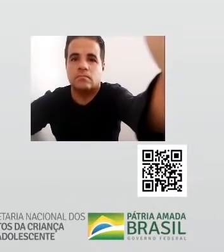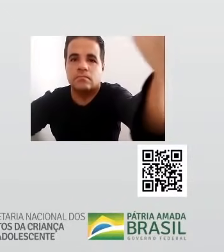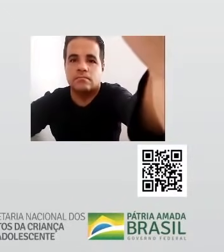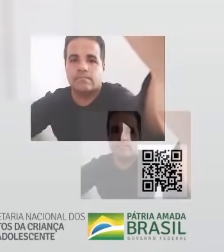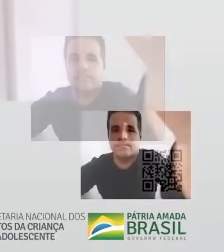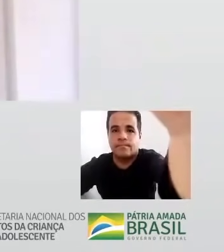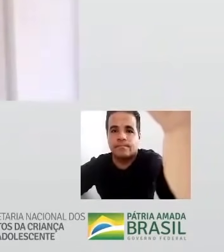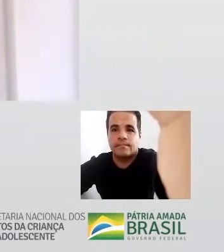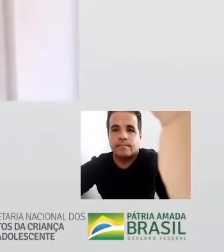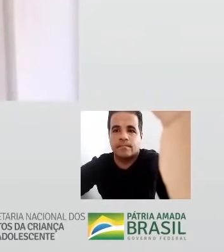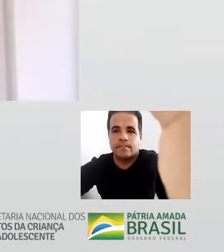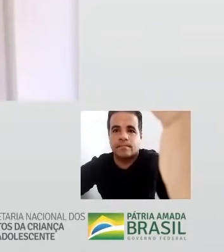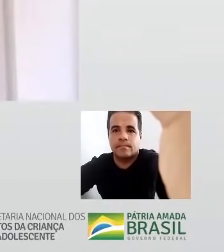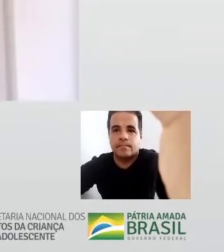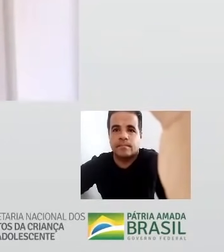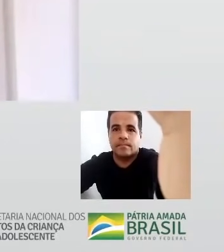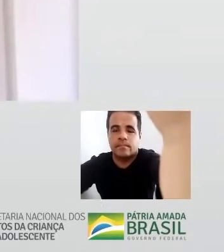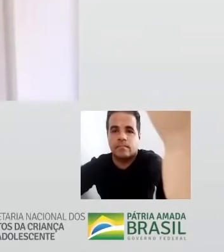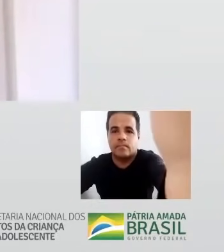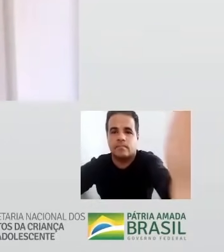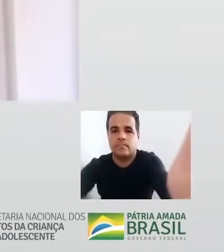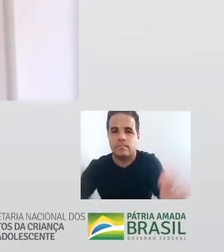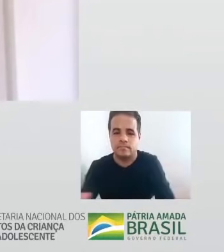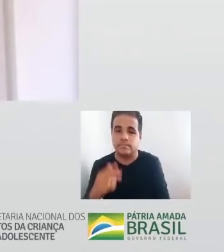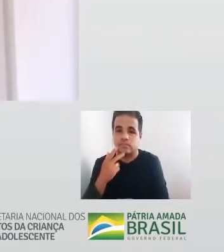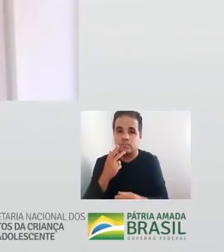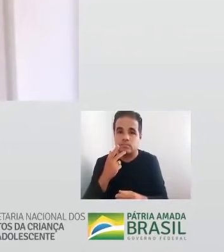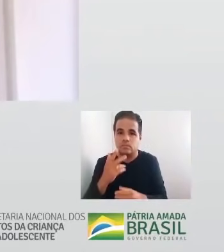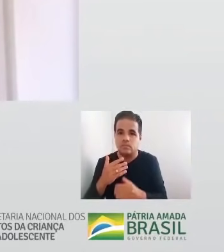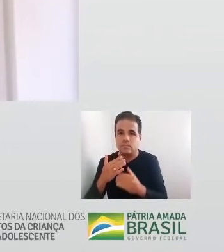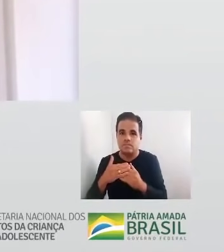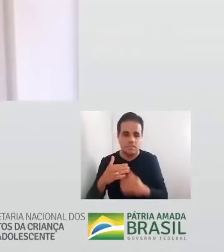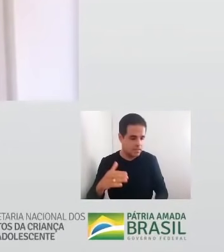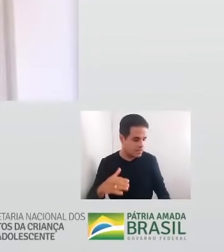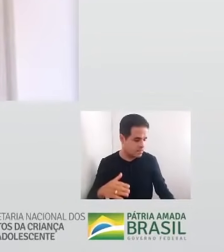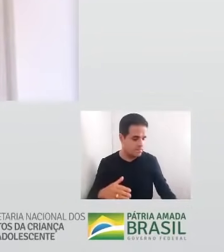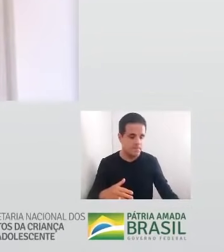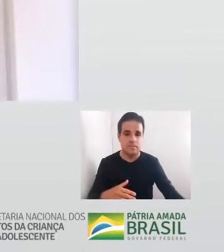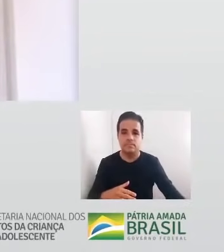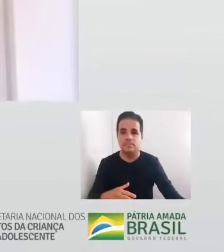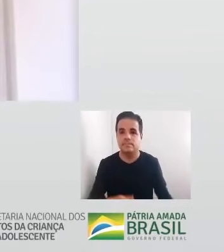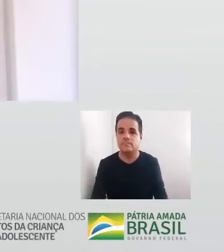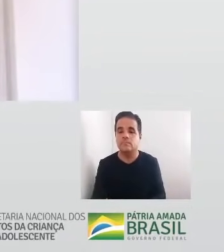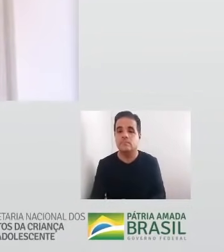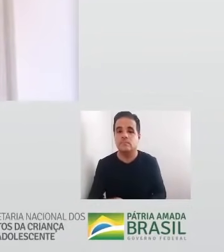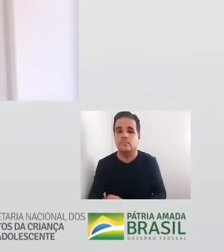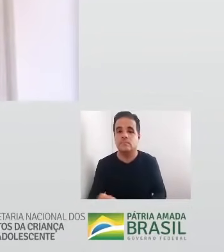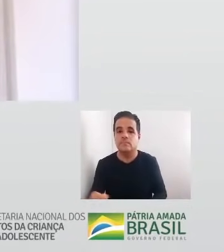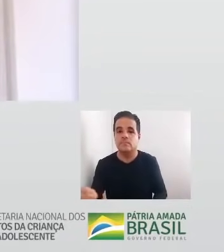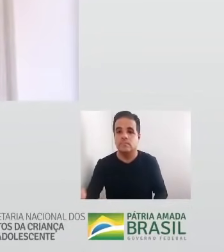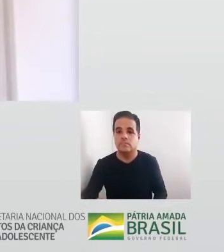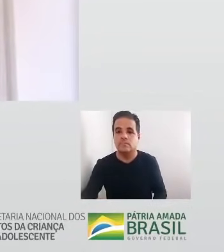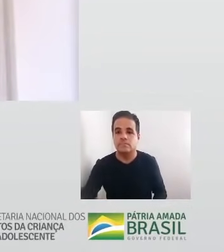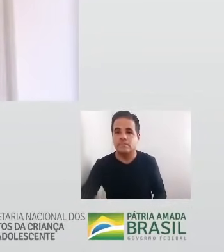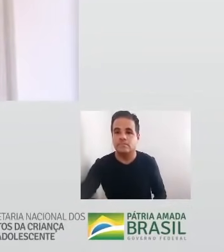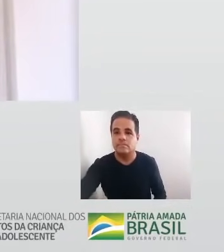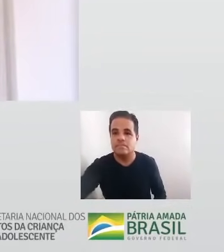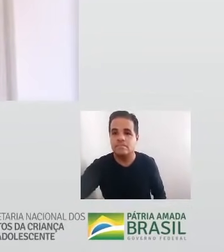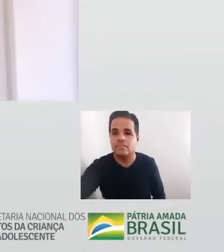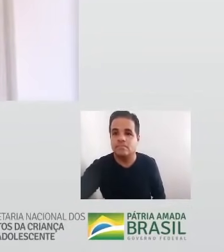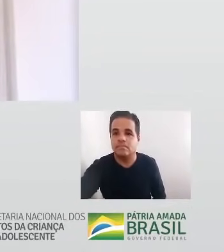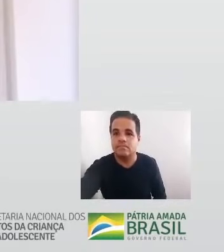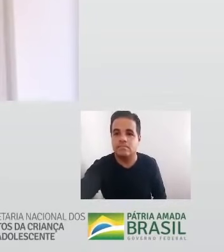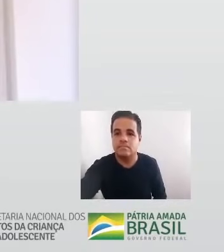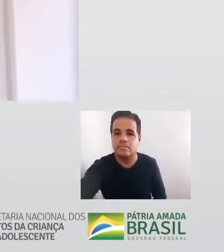Muitíssimo obrigada. Conforme anunciamos no início deste fórum, algumas perguntas foram selecionadas para